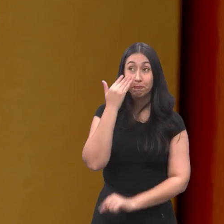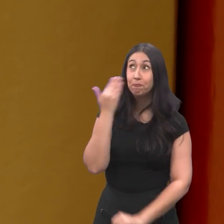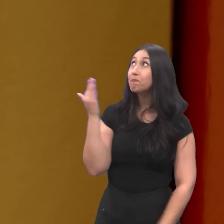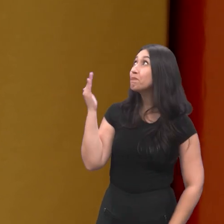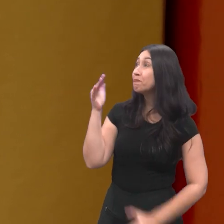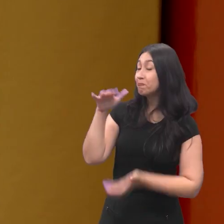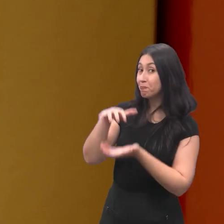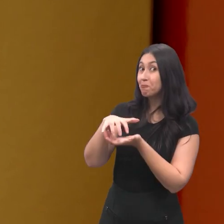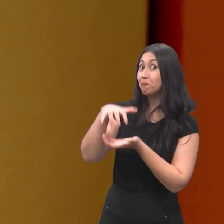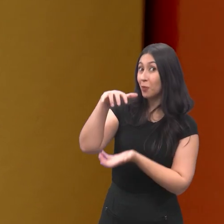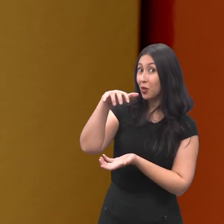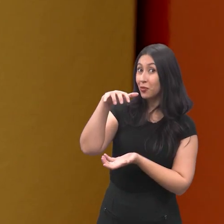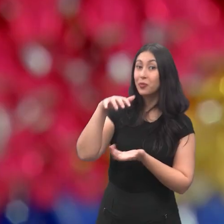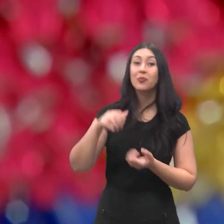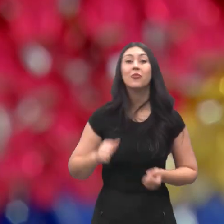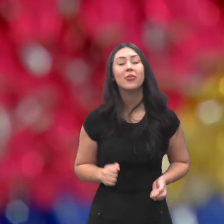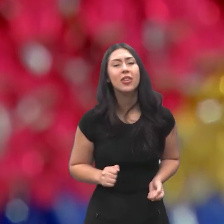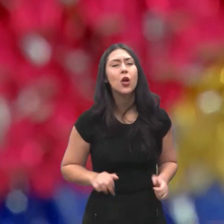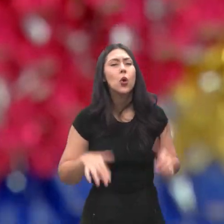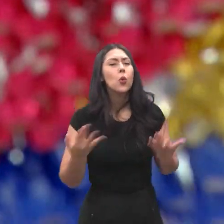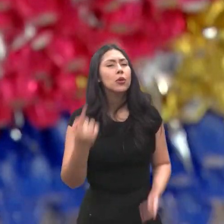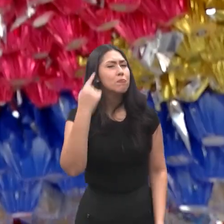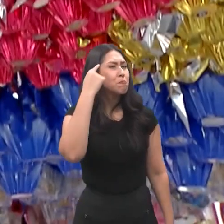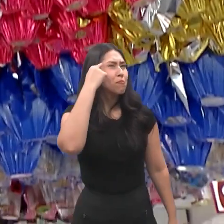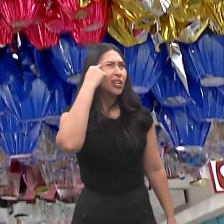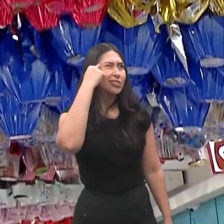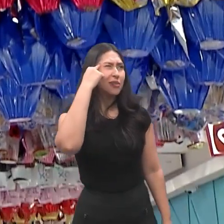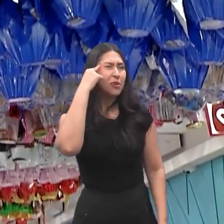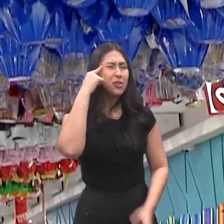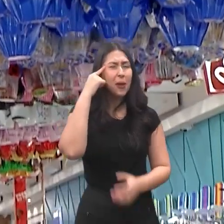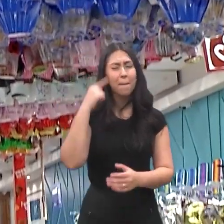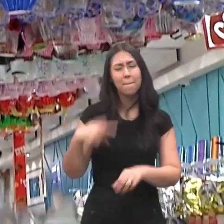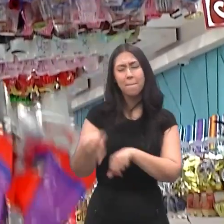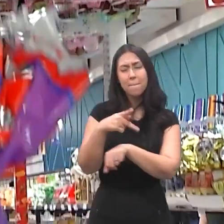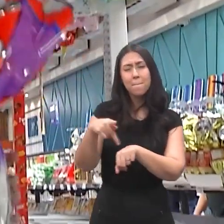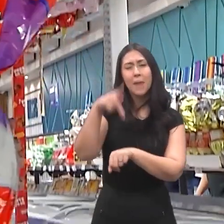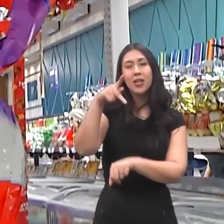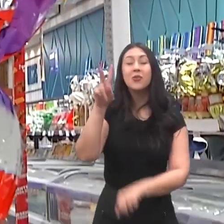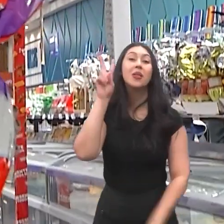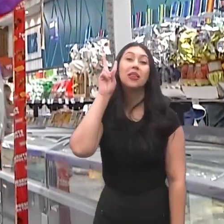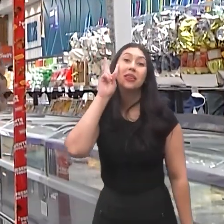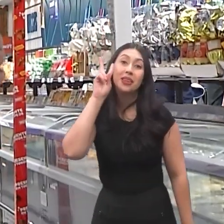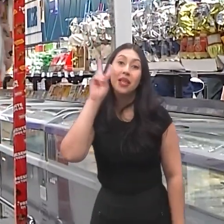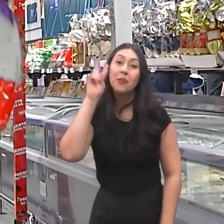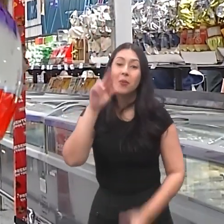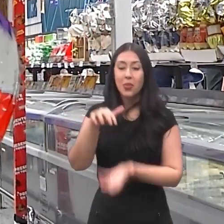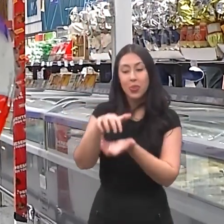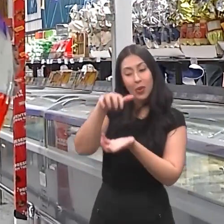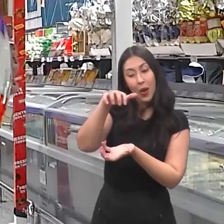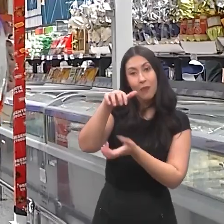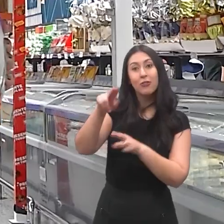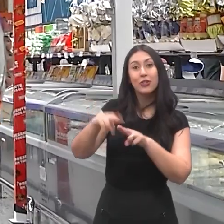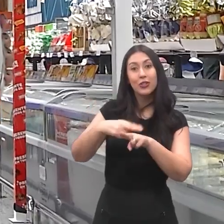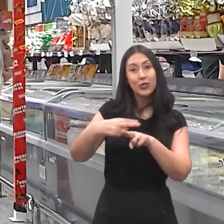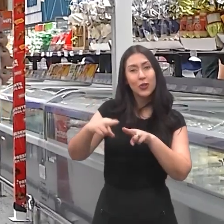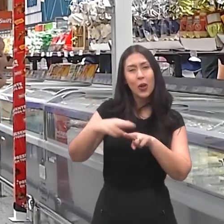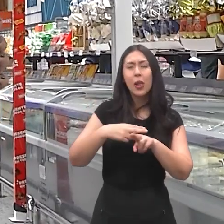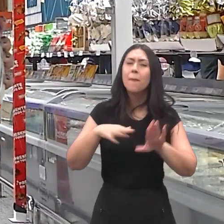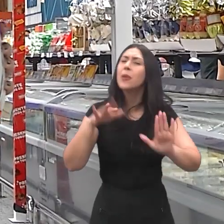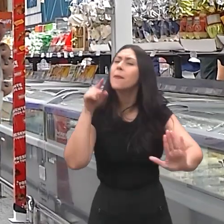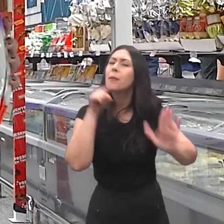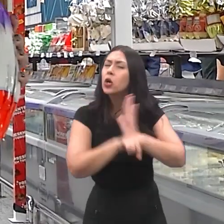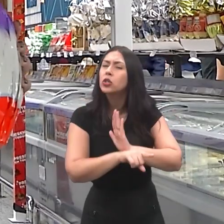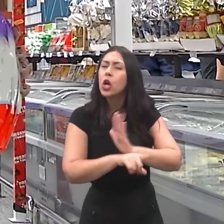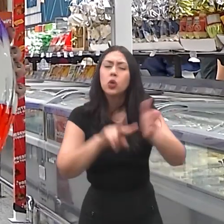protagonistas é o ovo de Páscoa. Quando pensamos na Páscoa, não tem como não lembrar dos ovos de chocolate. Mas